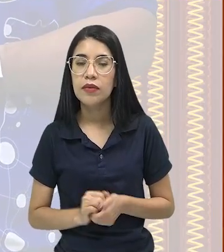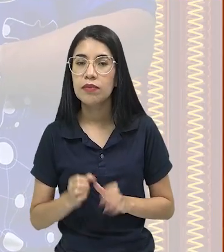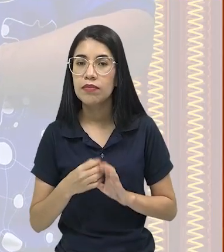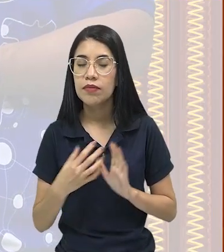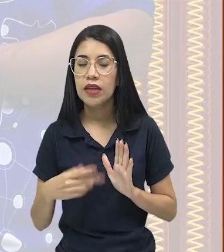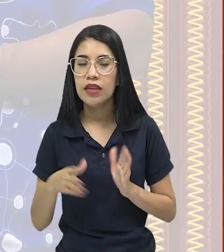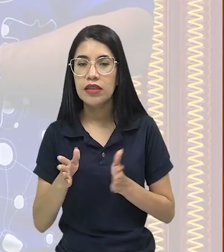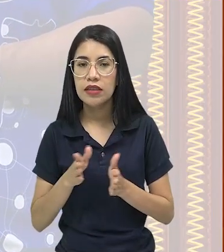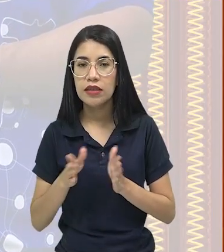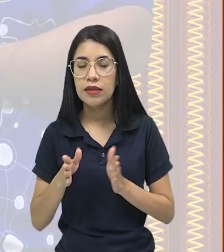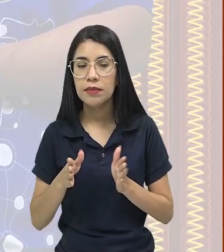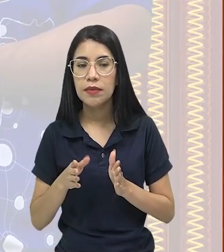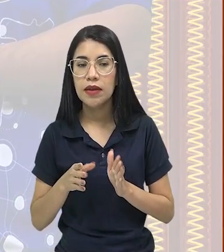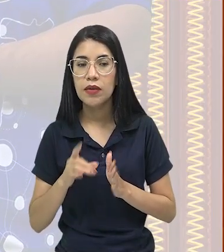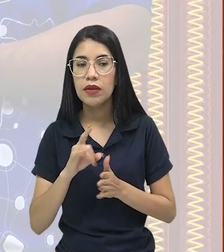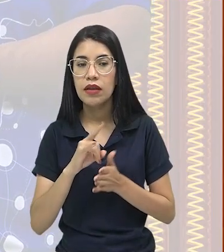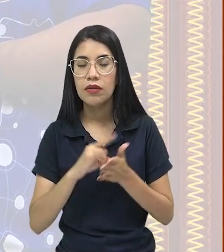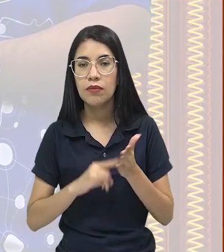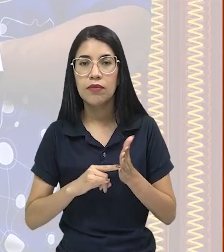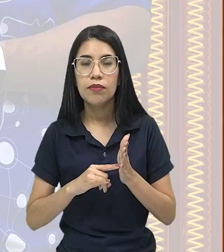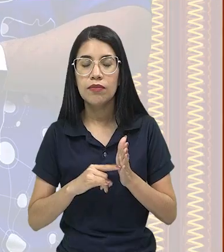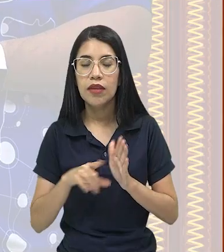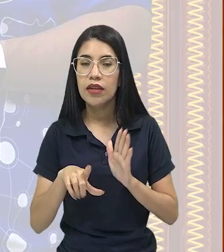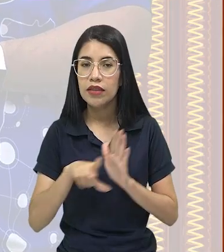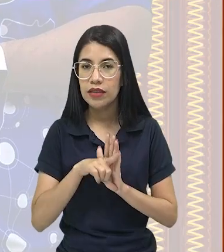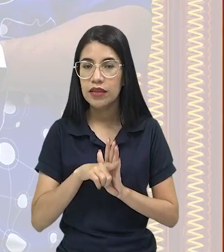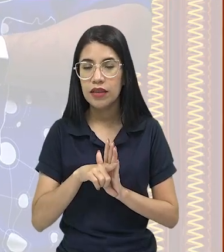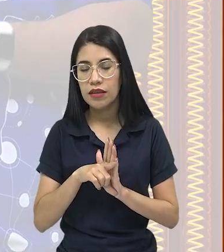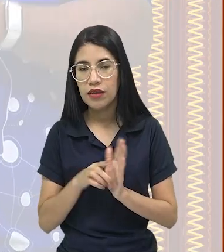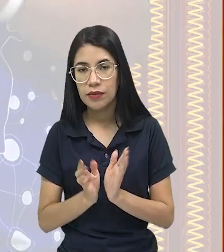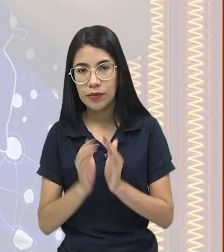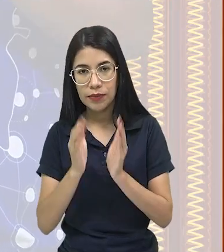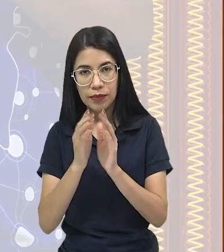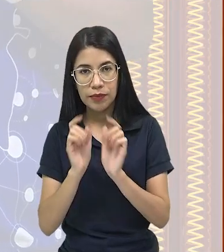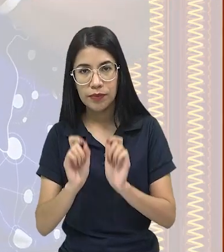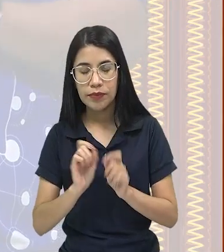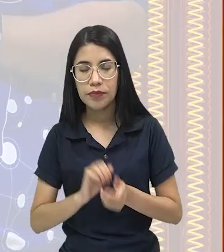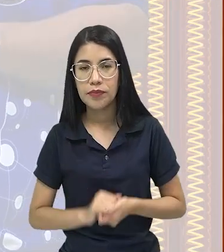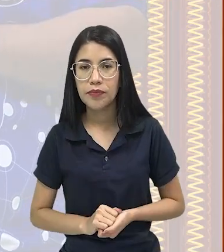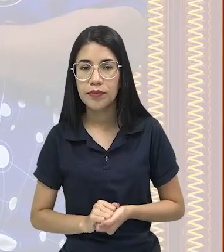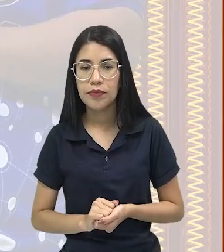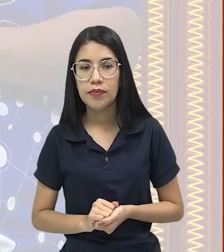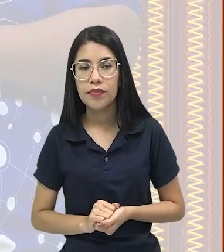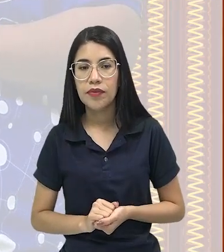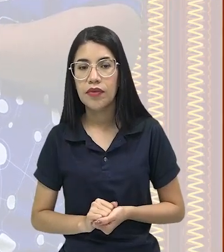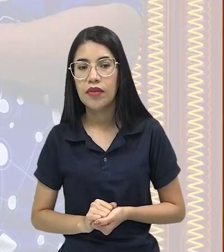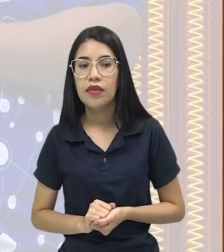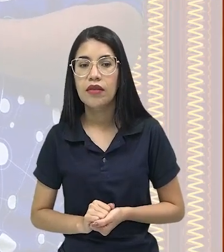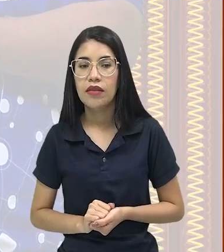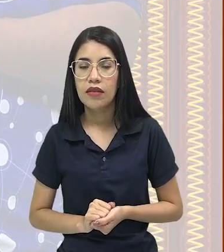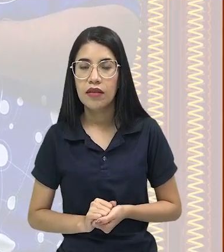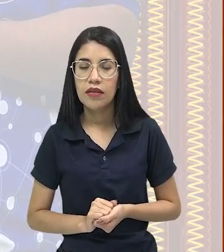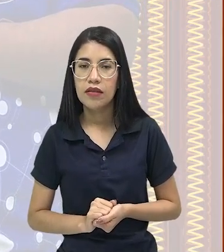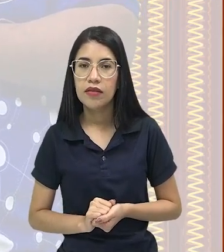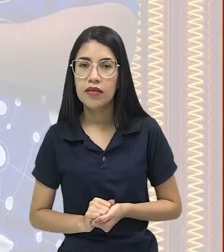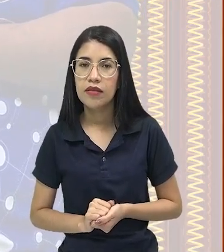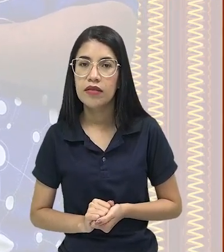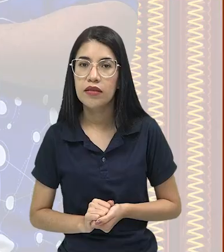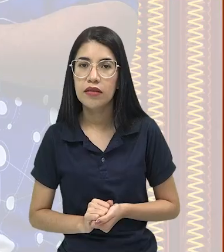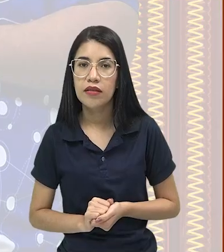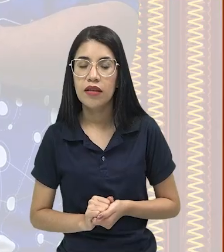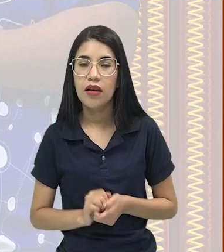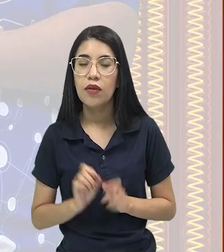características do Diretório Pombalino, quais são elas? A gente vai ver algumas aqui. A primeira delas, né, sobre esse